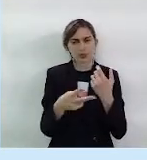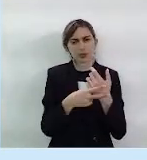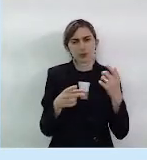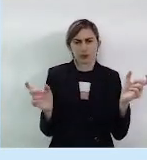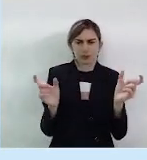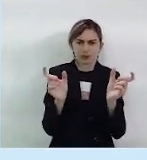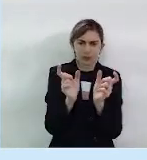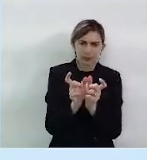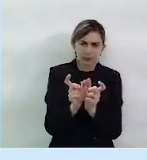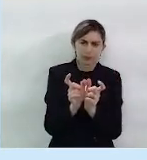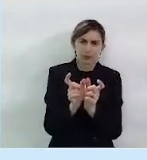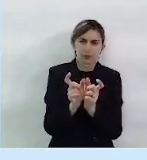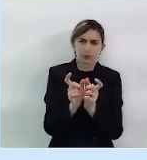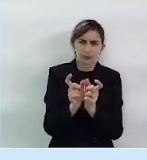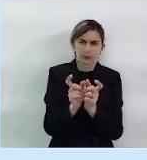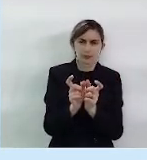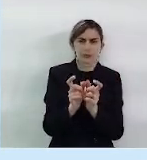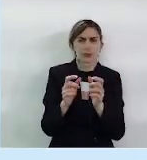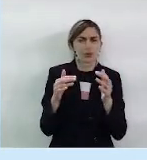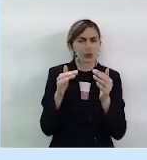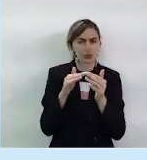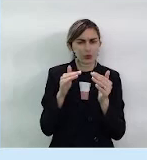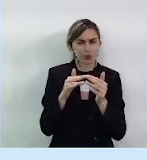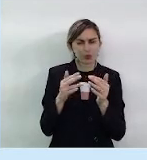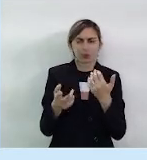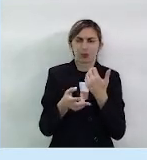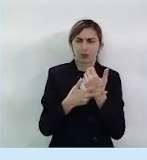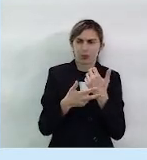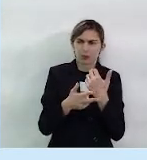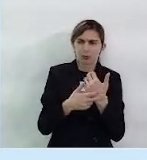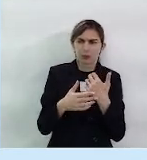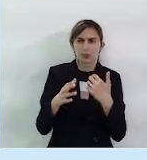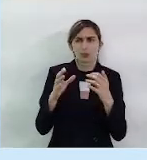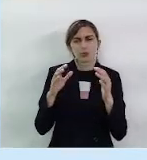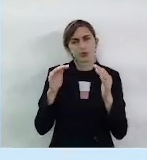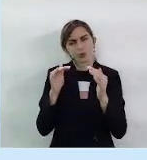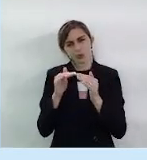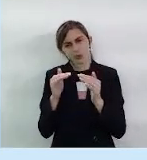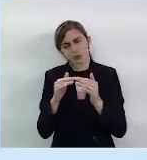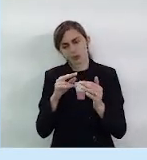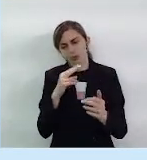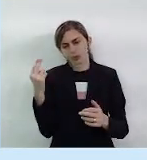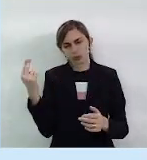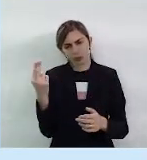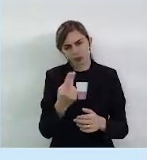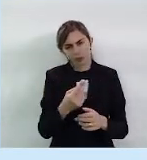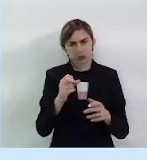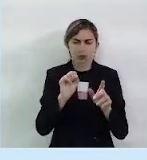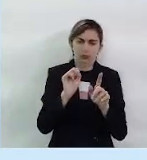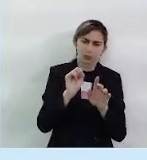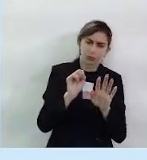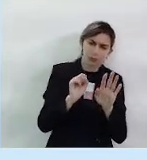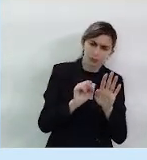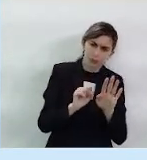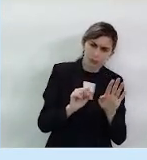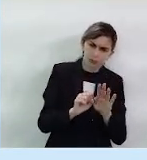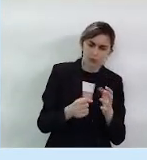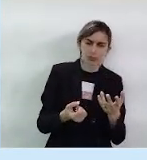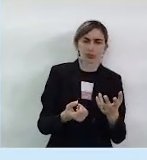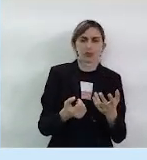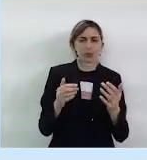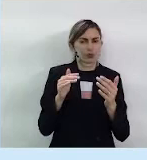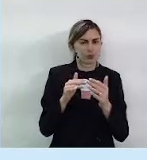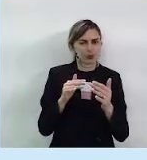caso da concordância verbal. Concordância nominal, a gente vai ter o substantivo concordando com os seus